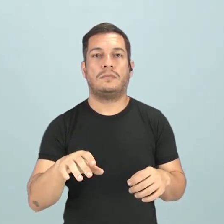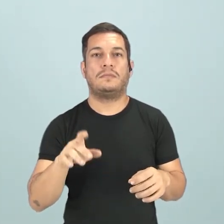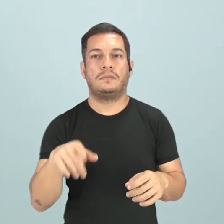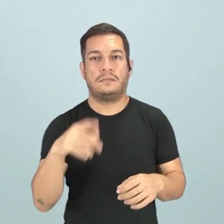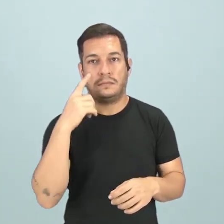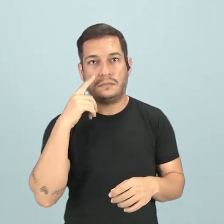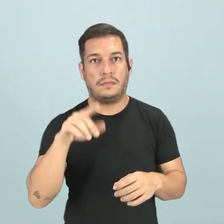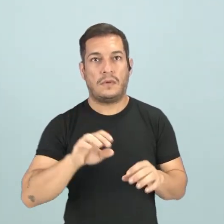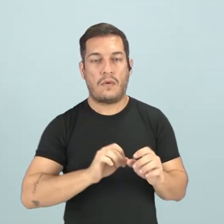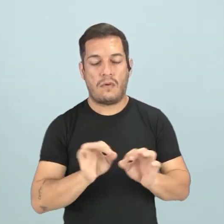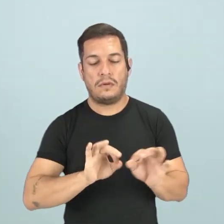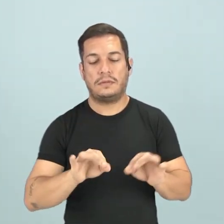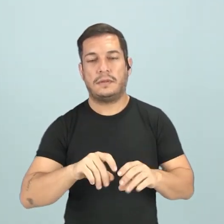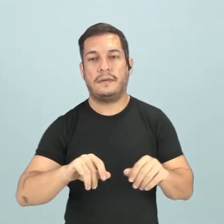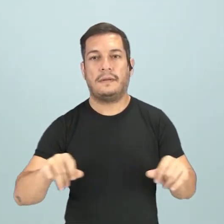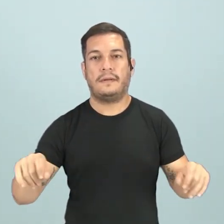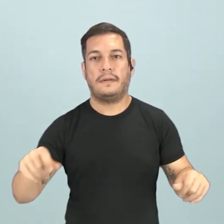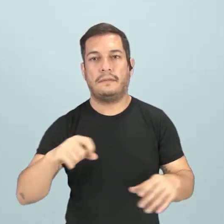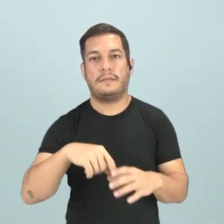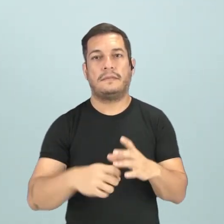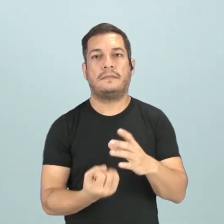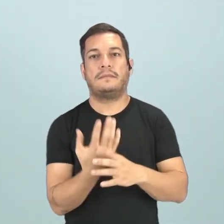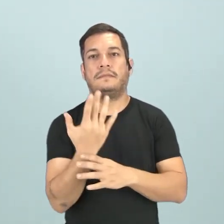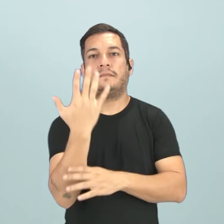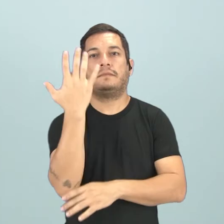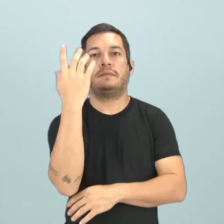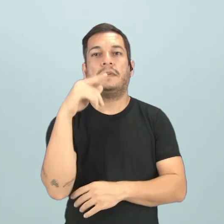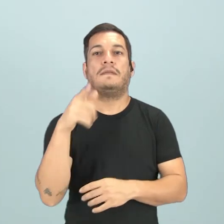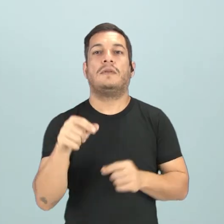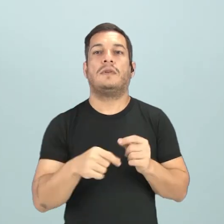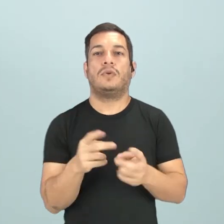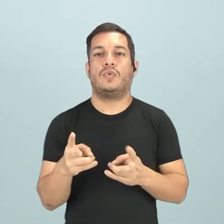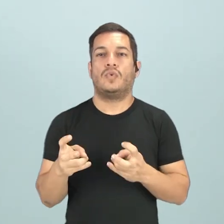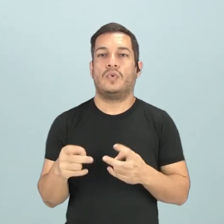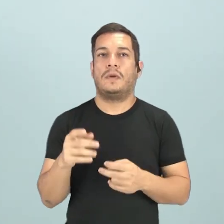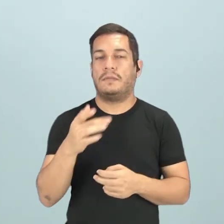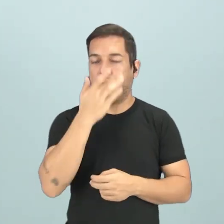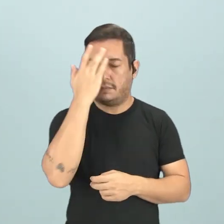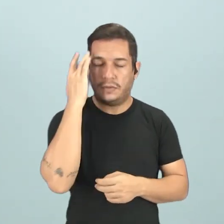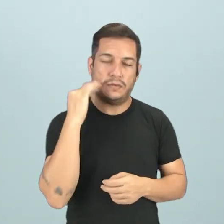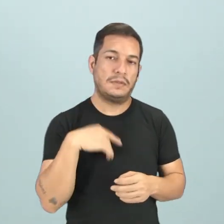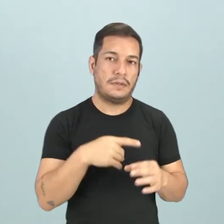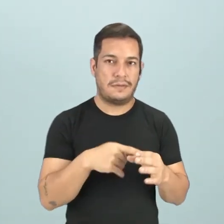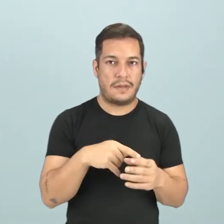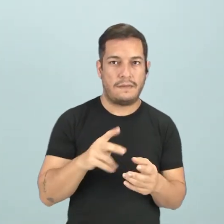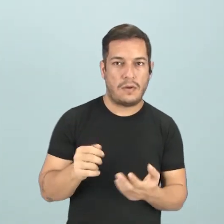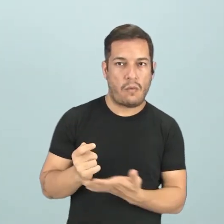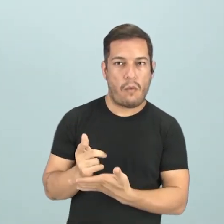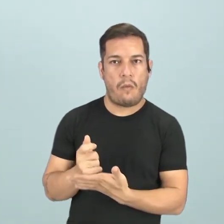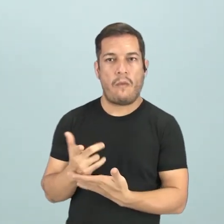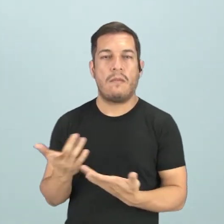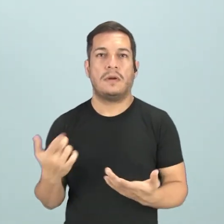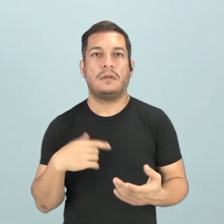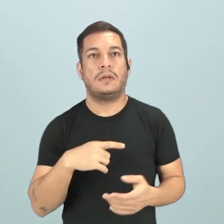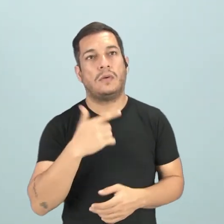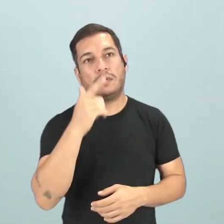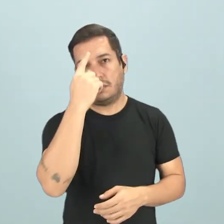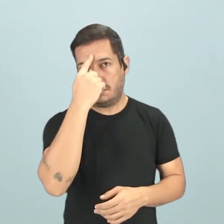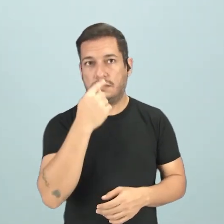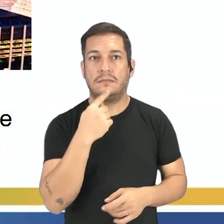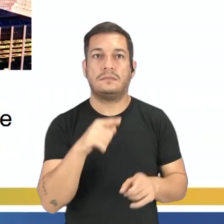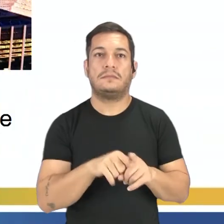a terra para a produção de alimento que vai ser consumido por essa metrópole, aí, né, por essa cidade. Também temos outra imagem,